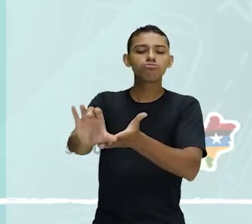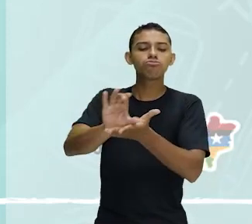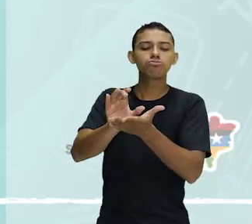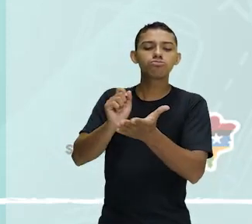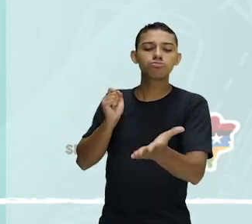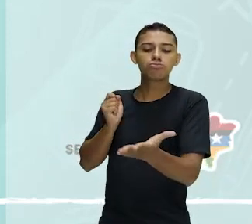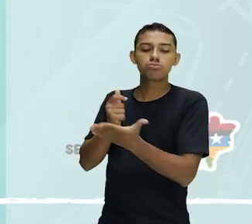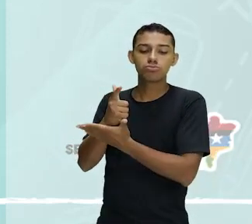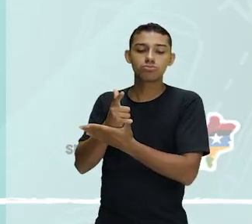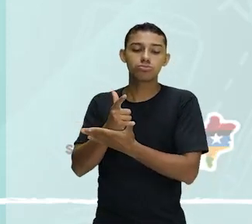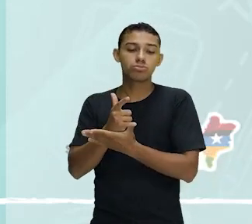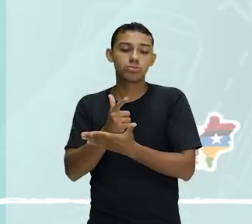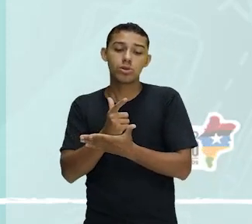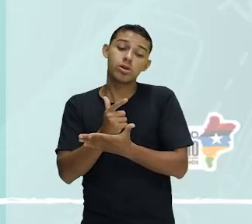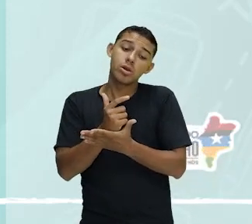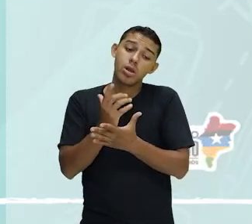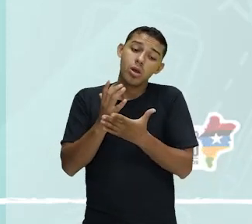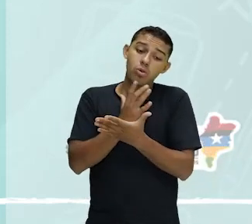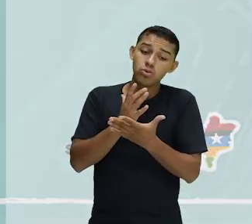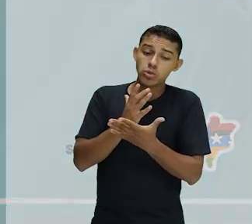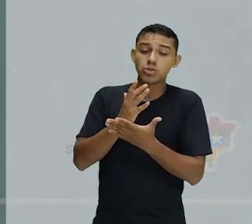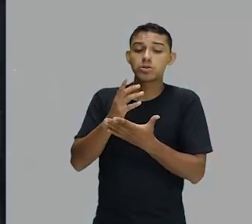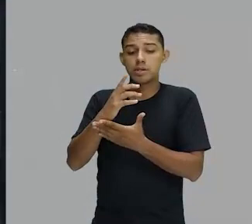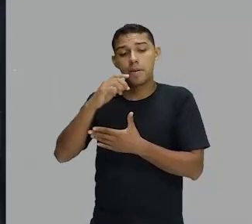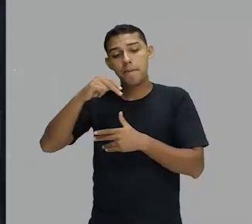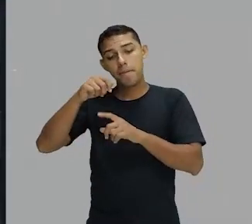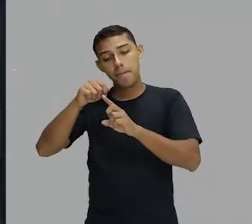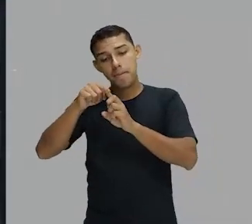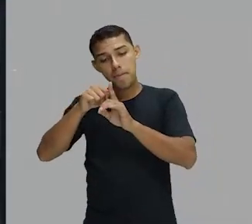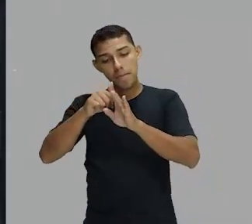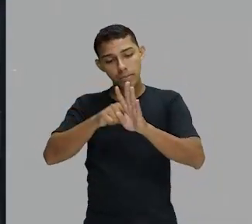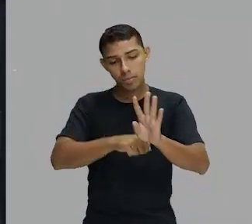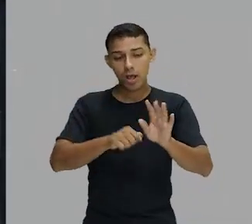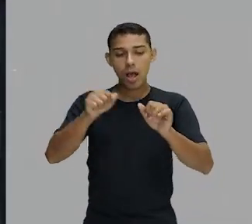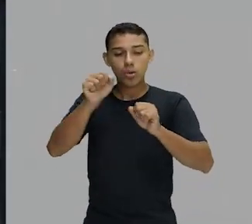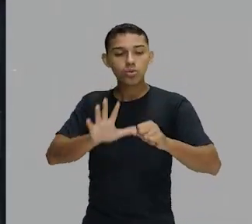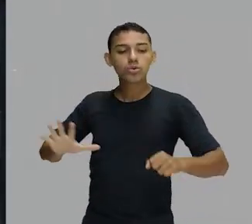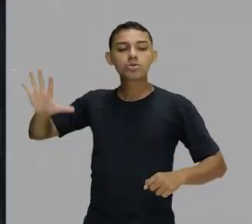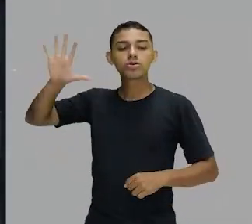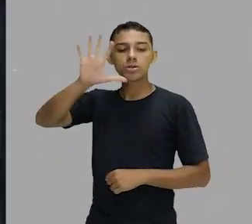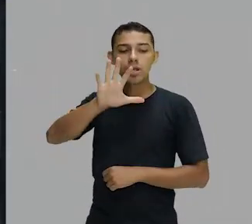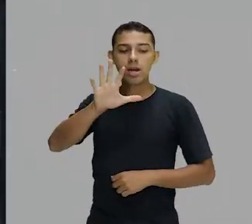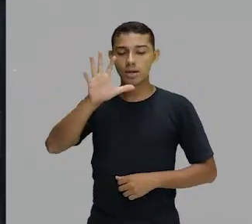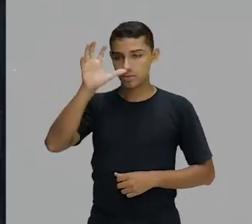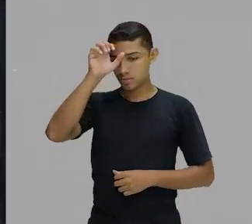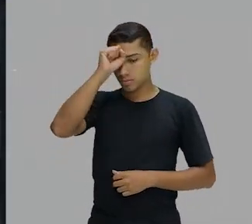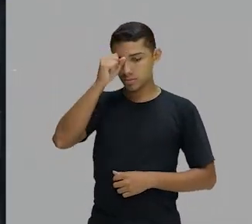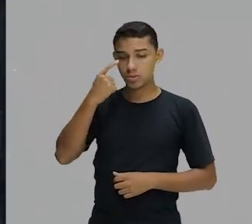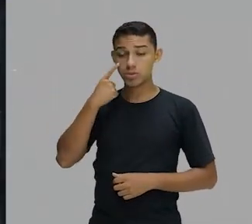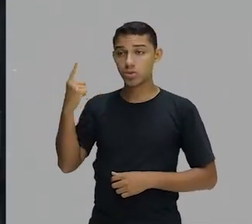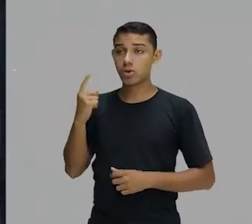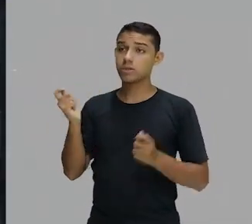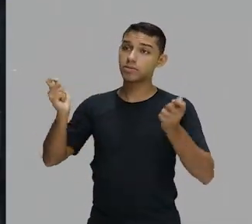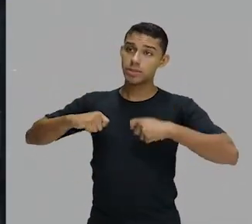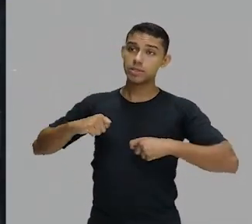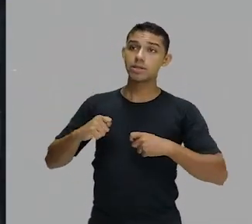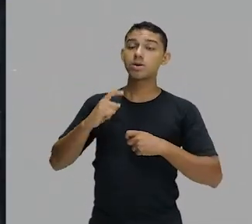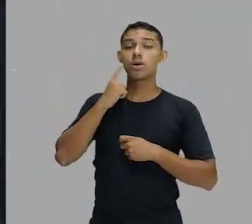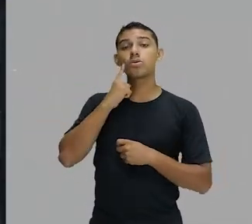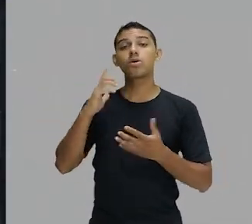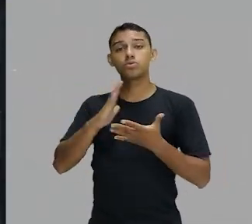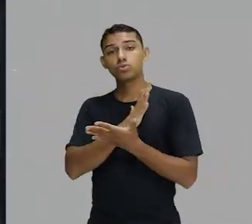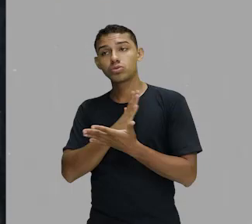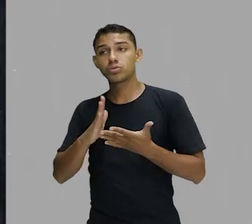no final de N meses? Ou seja, agora nós vamos generalizar. Então, para isso, nós precisamos